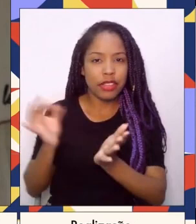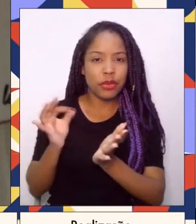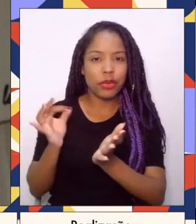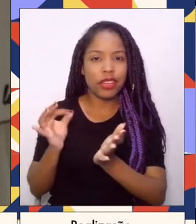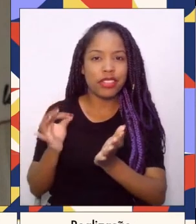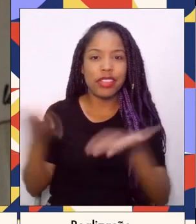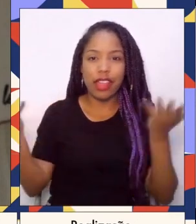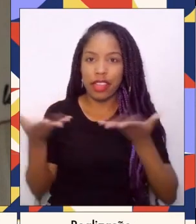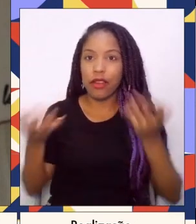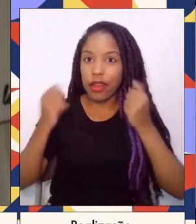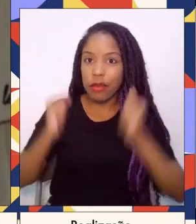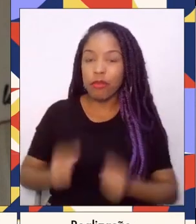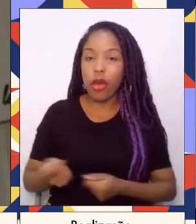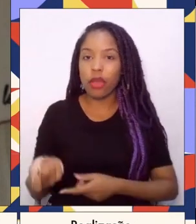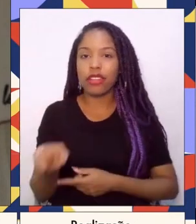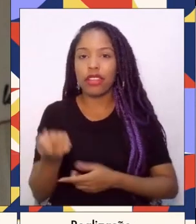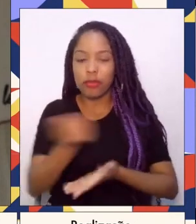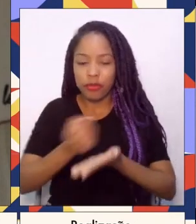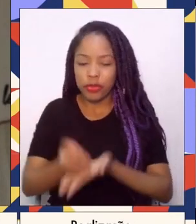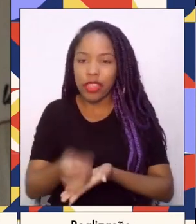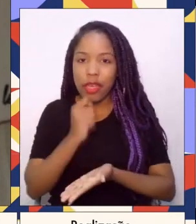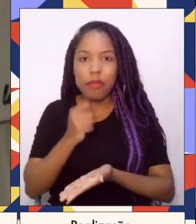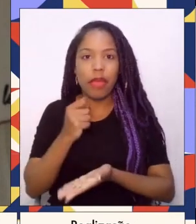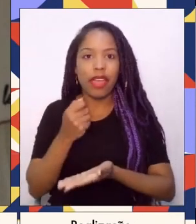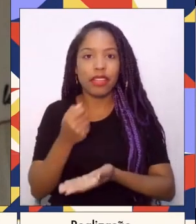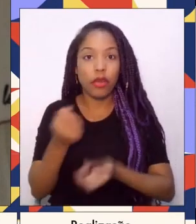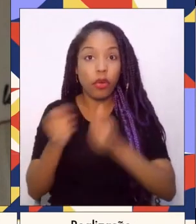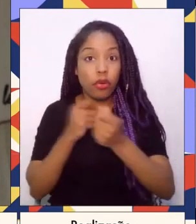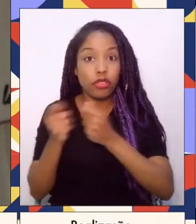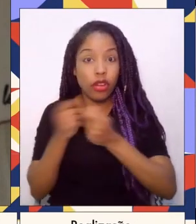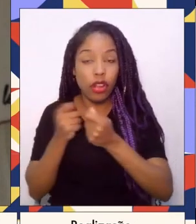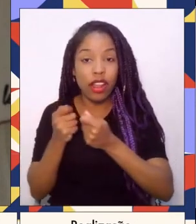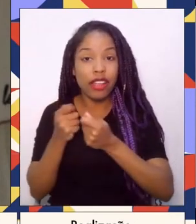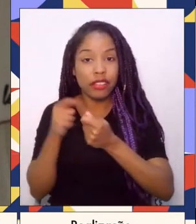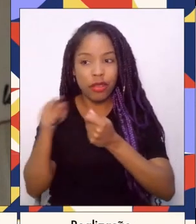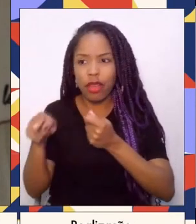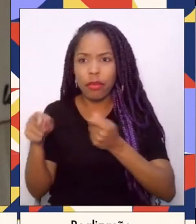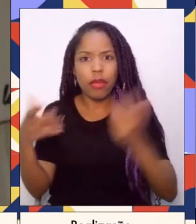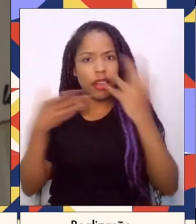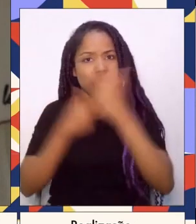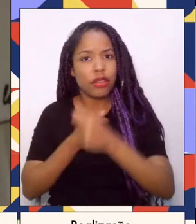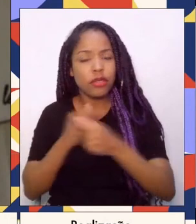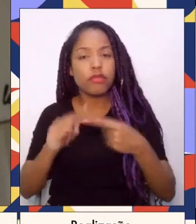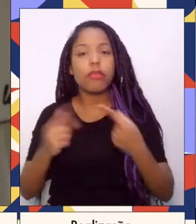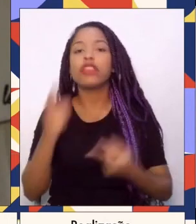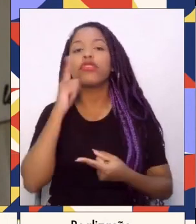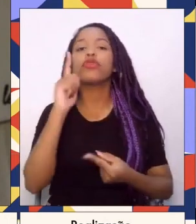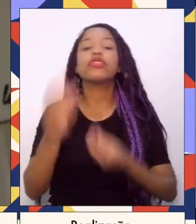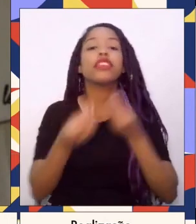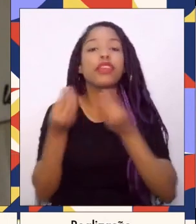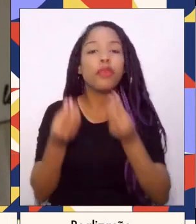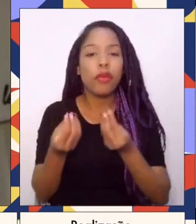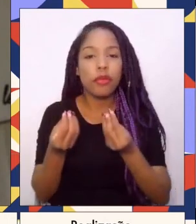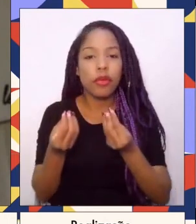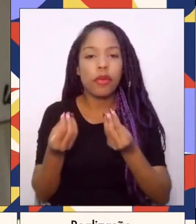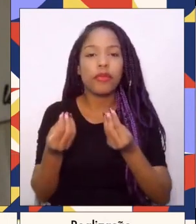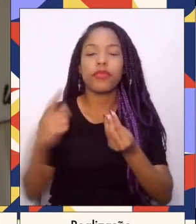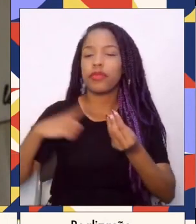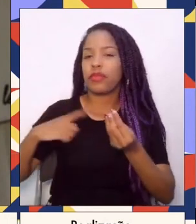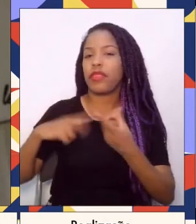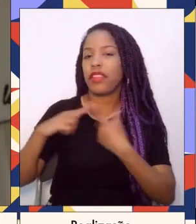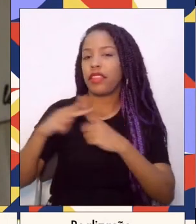é algo extraordinário e algo que só foi possível a partir das Ferramentas e dos mecanismos que a gente encontra